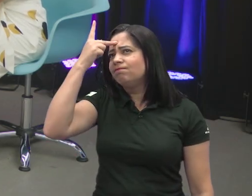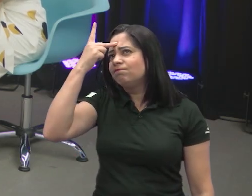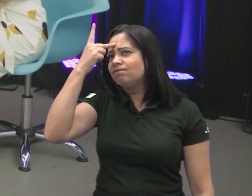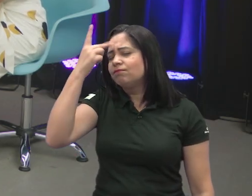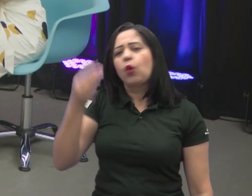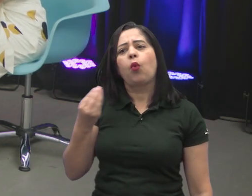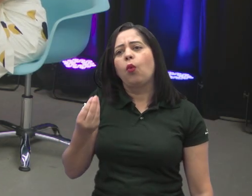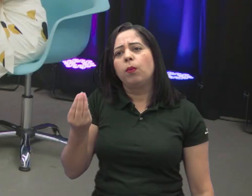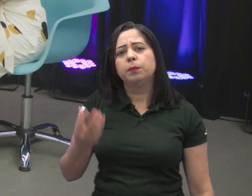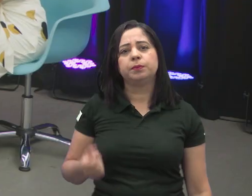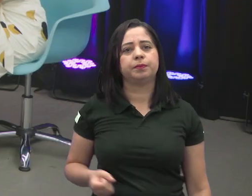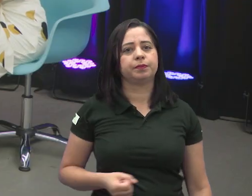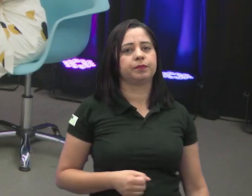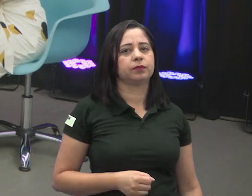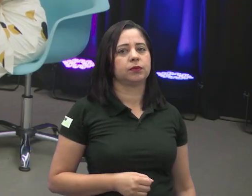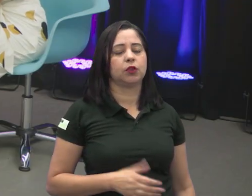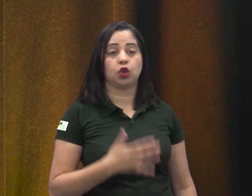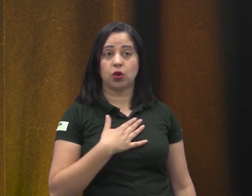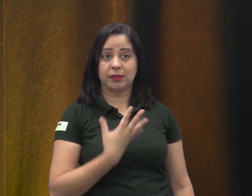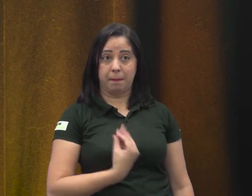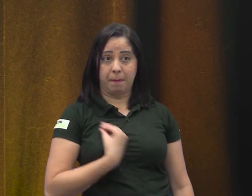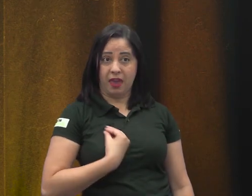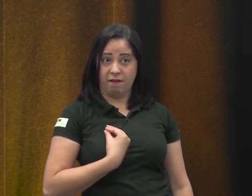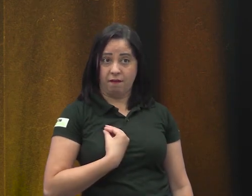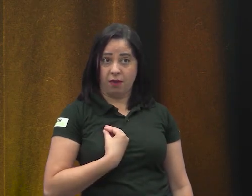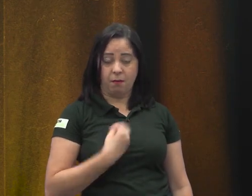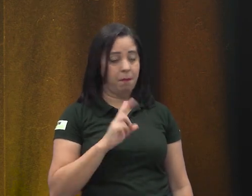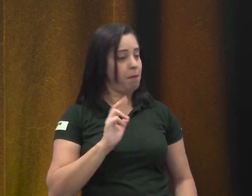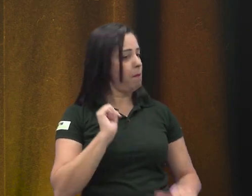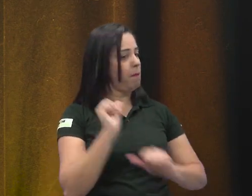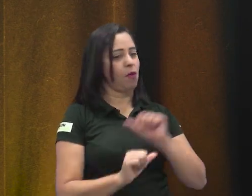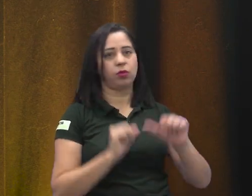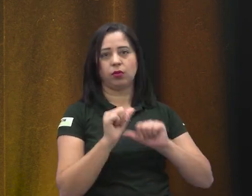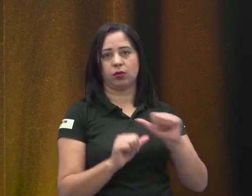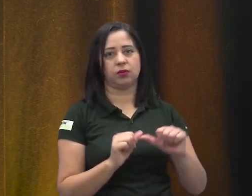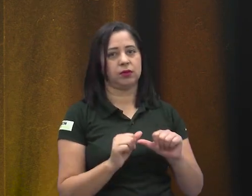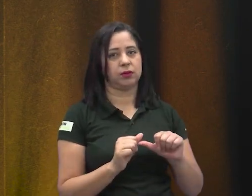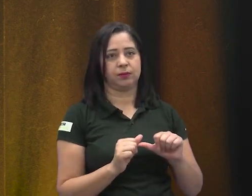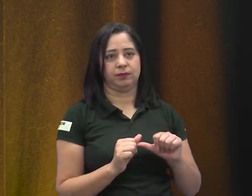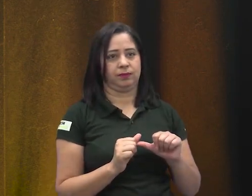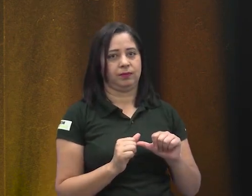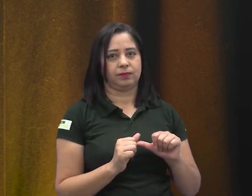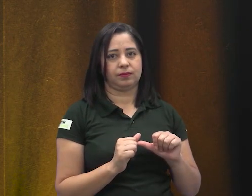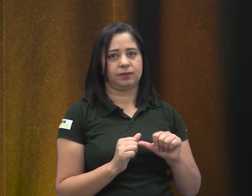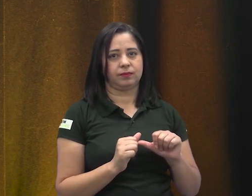essa doença? Olha, mudou muito, muito, muito. Porque